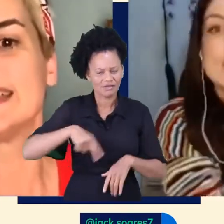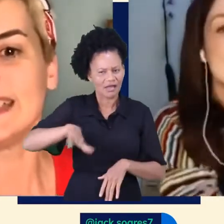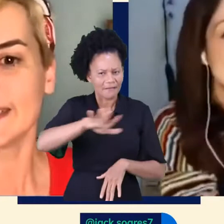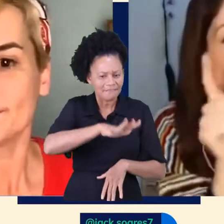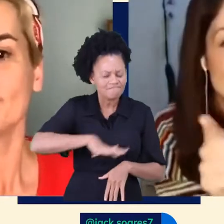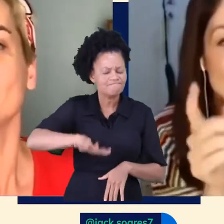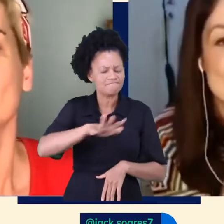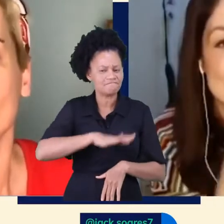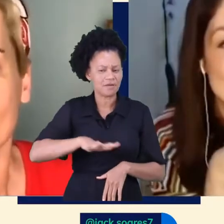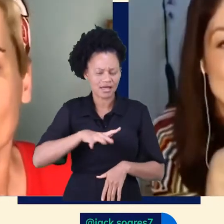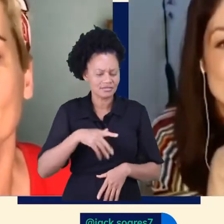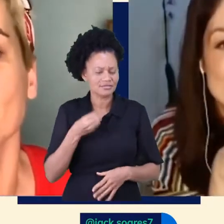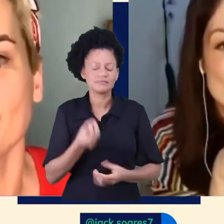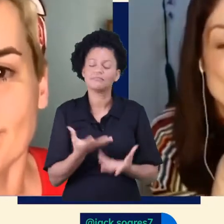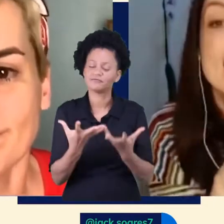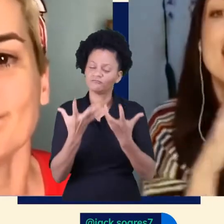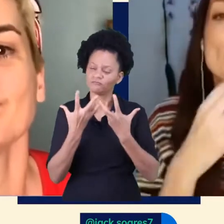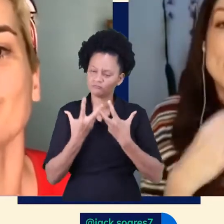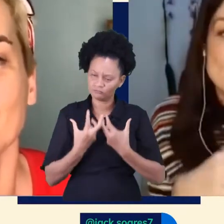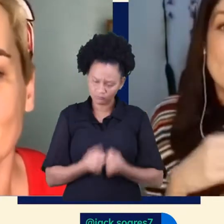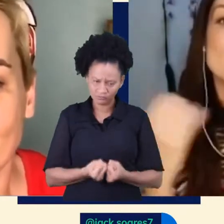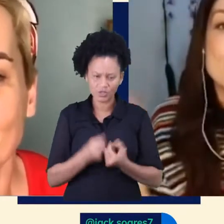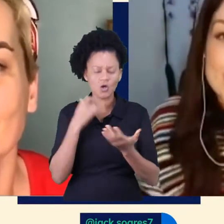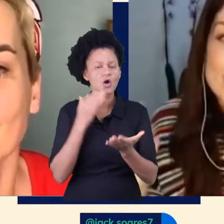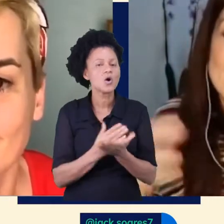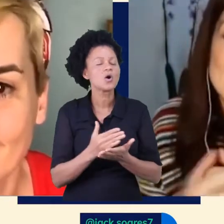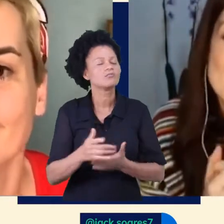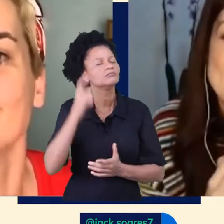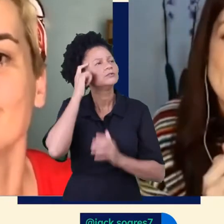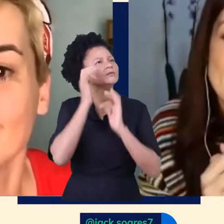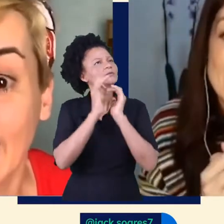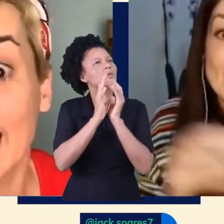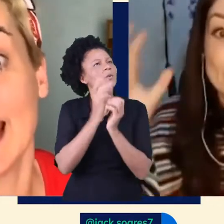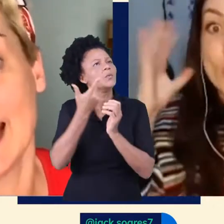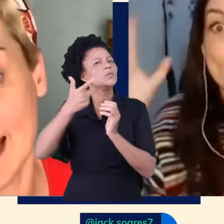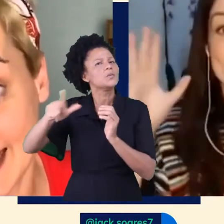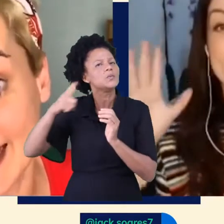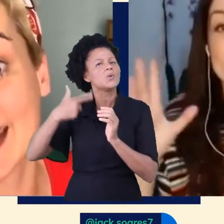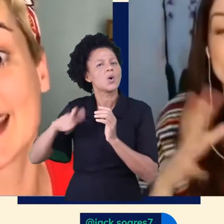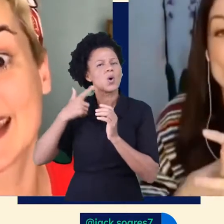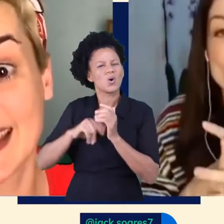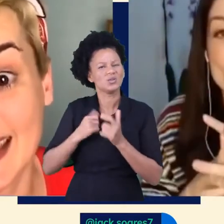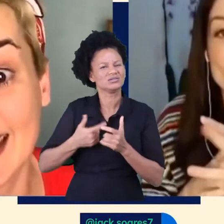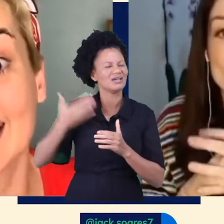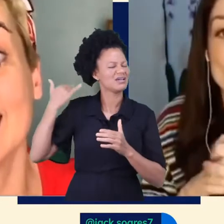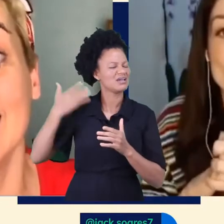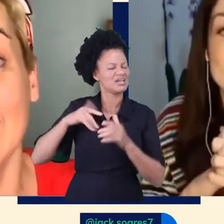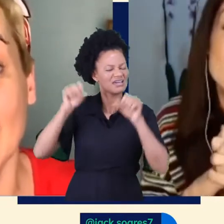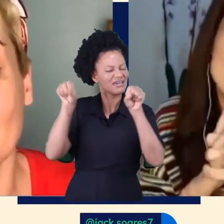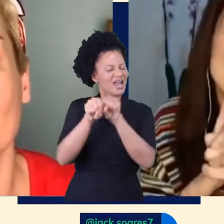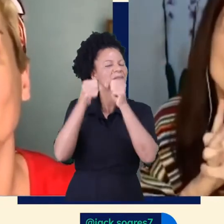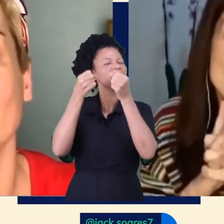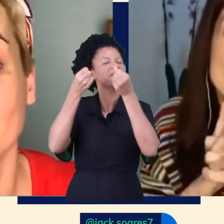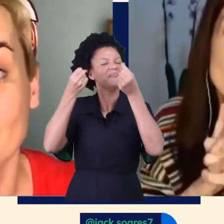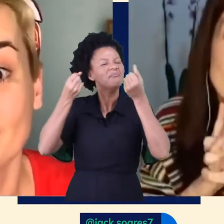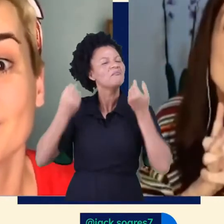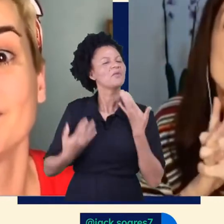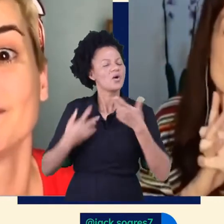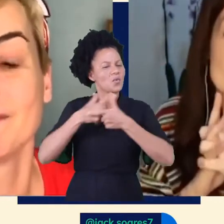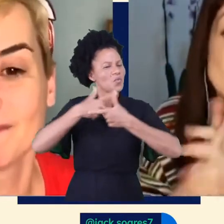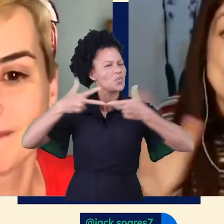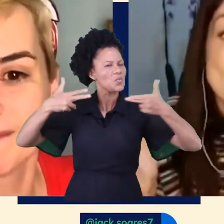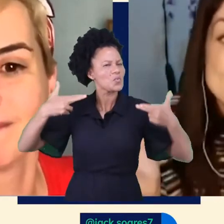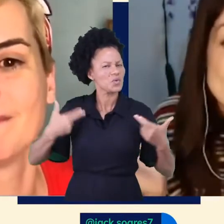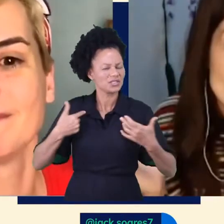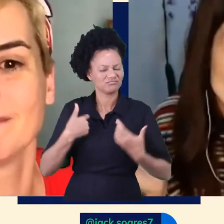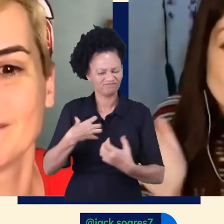esse espaço que você tá achando que é vazio é um espaço para você receber e começar a refletir sobre outras coisas e desconstruir, né,